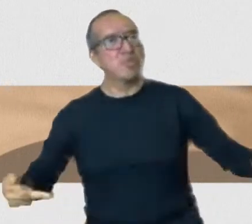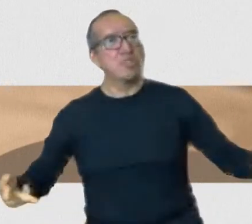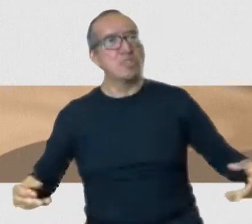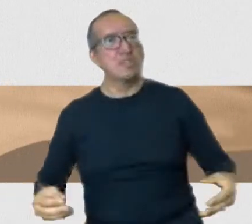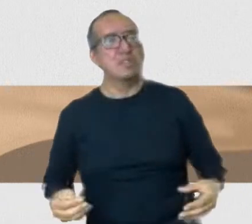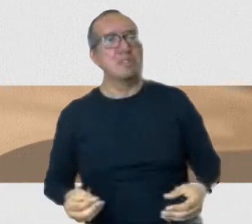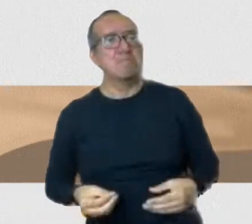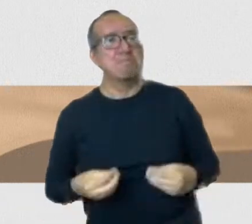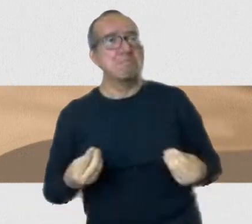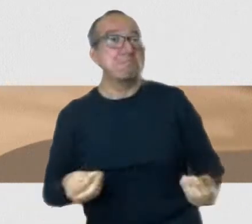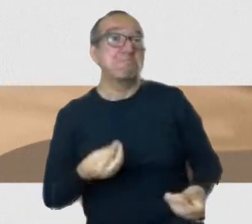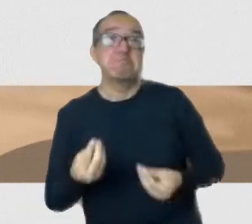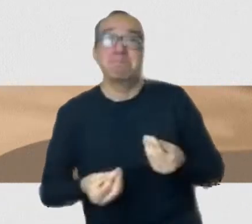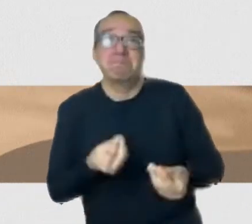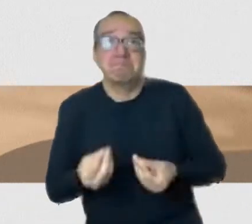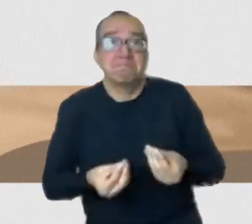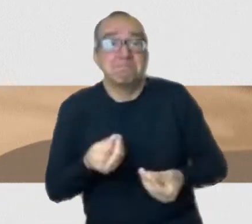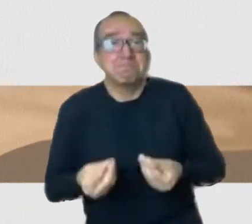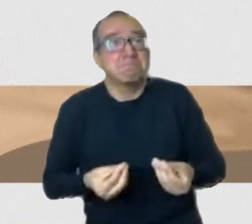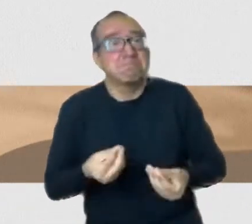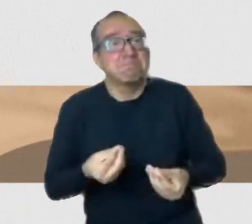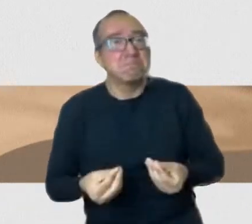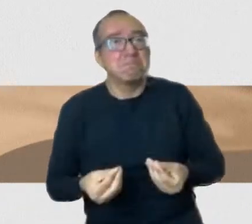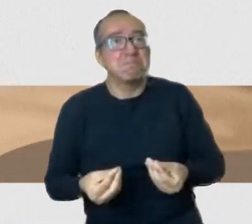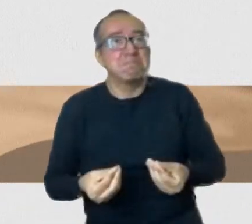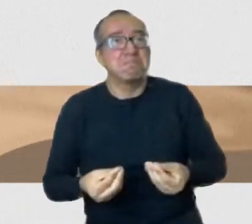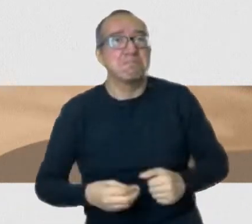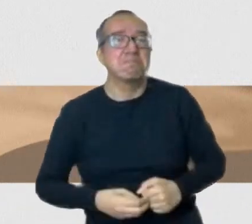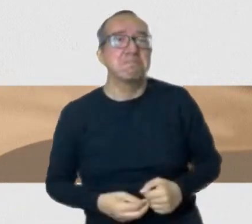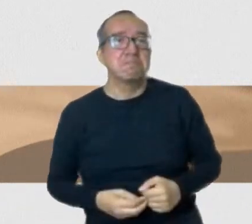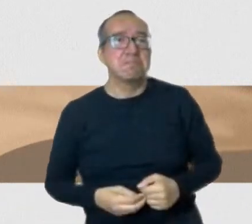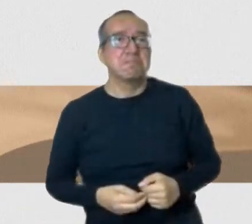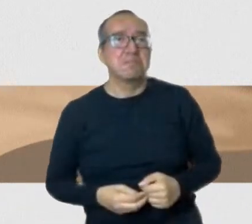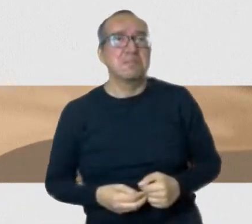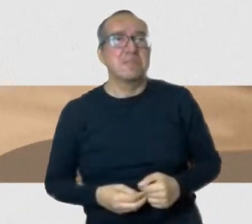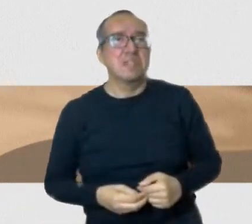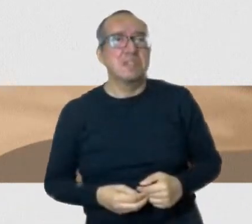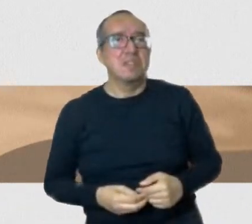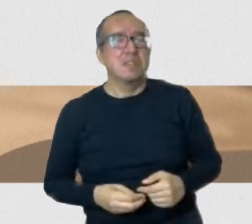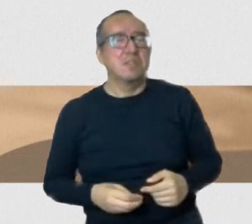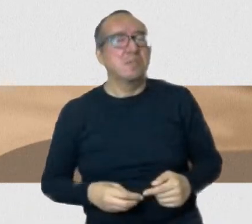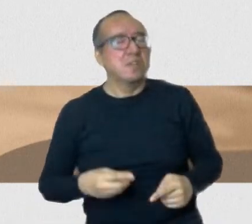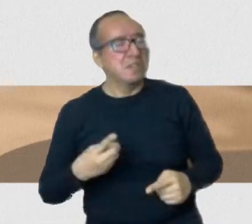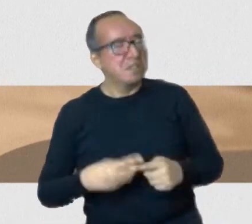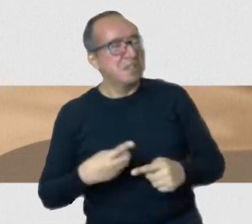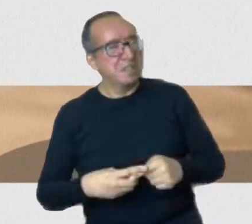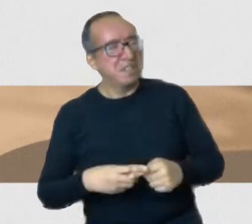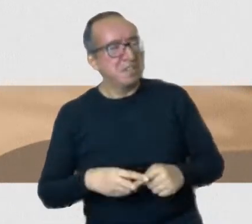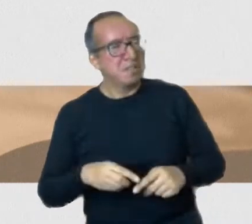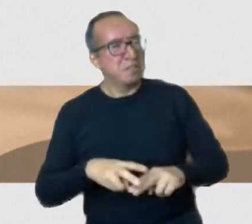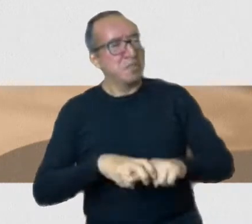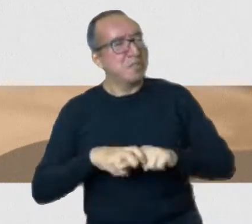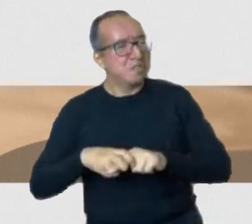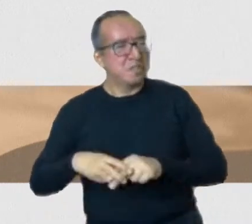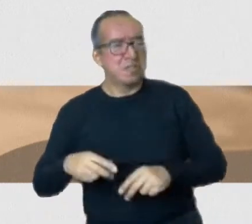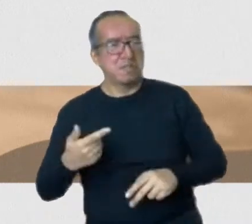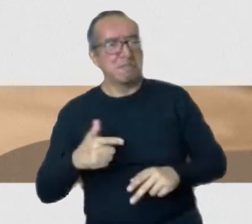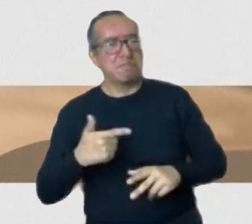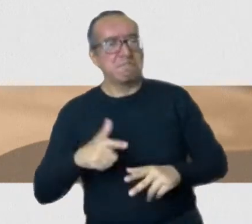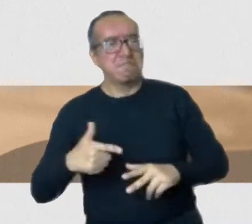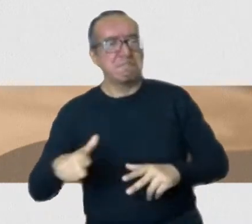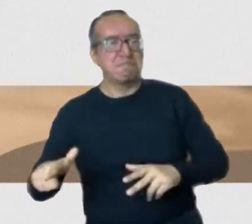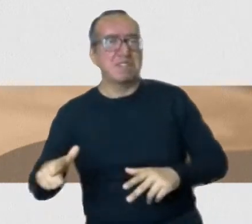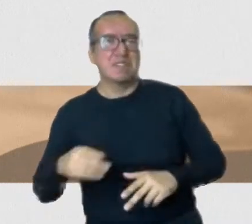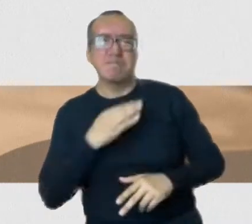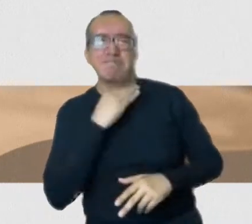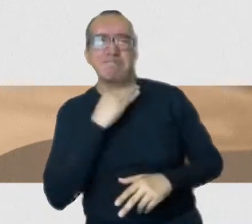Assim também a fé, se não tiver obras, é morta em si mesma. Mas dirá alguém, tu tens